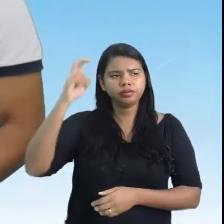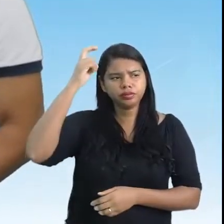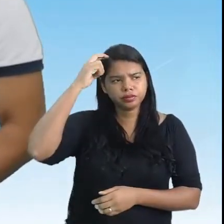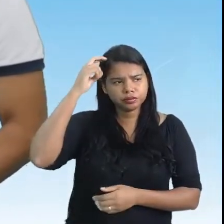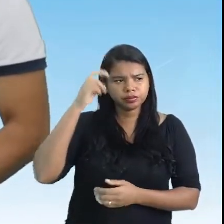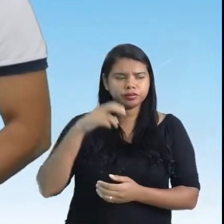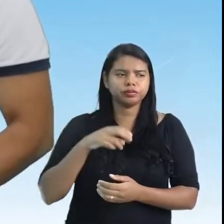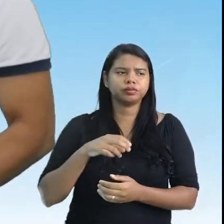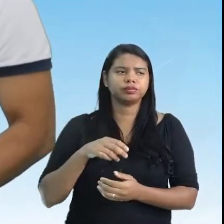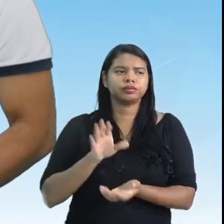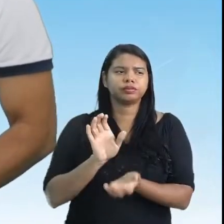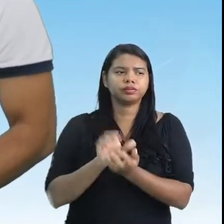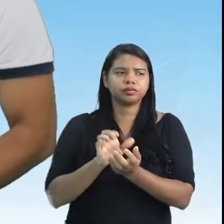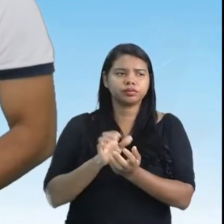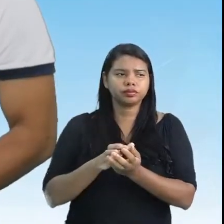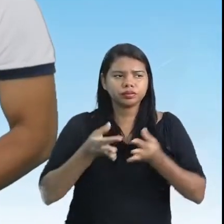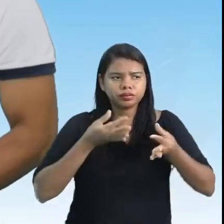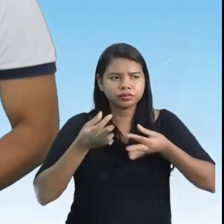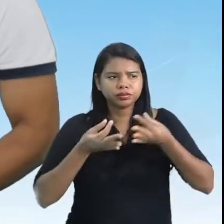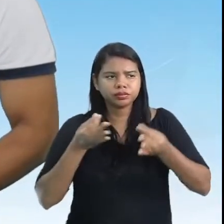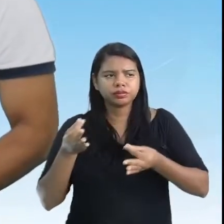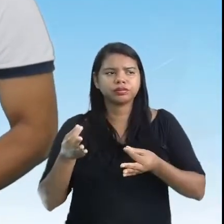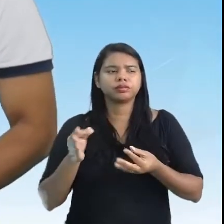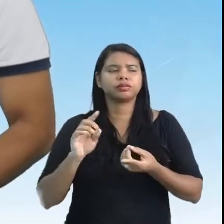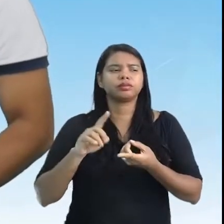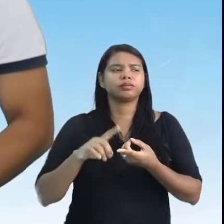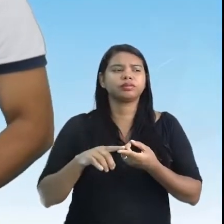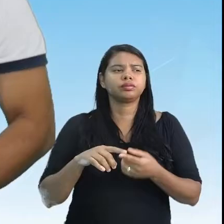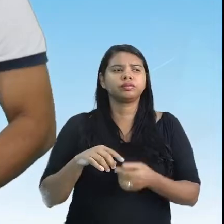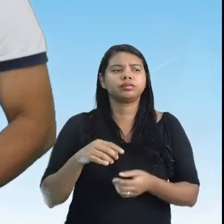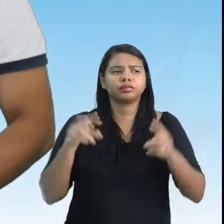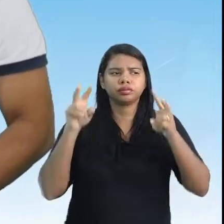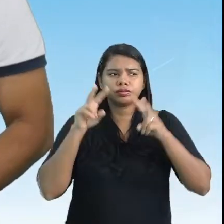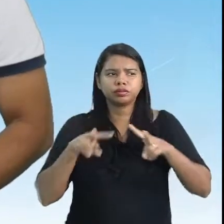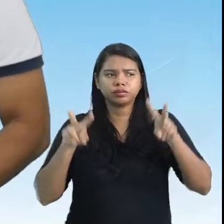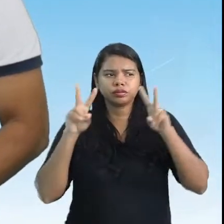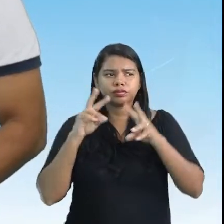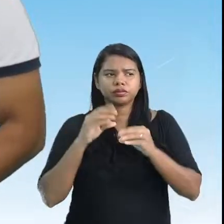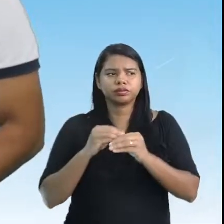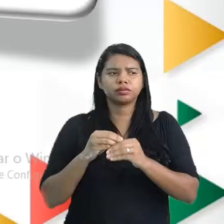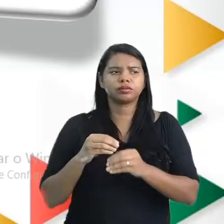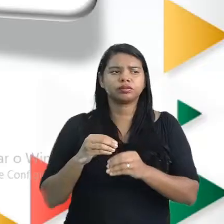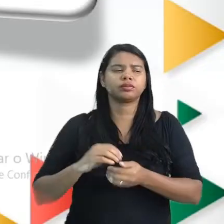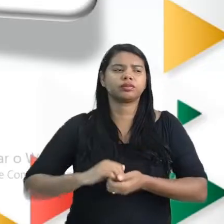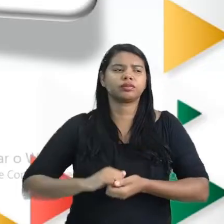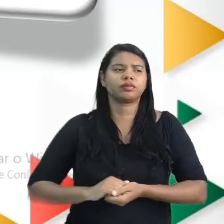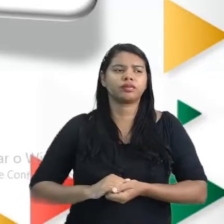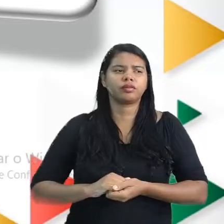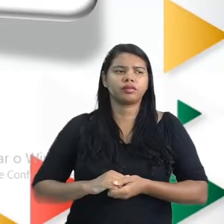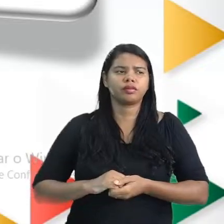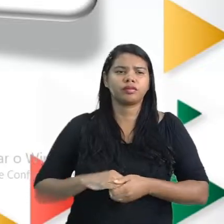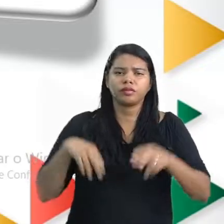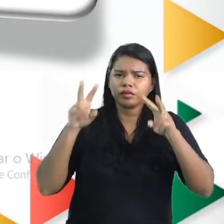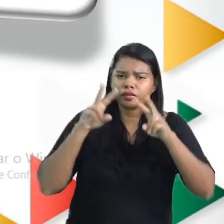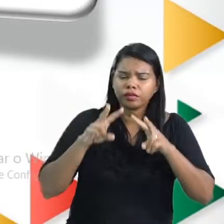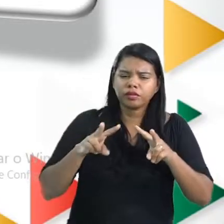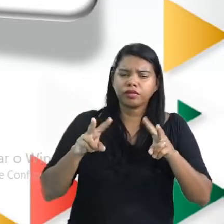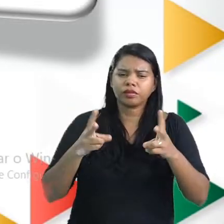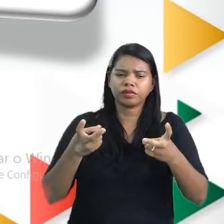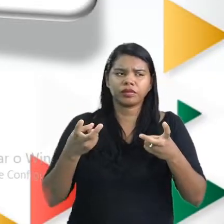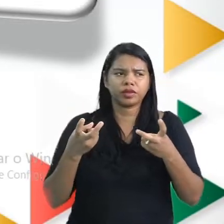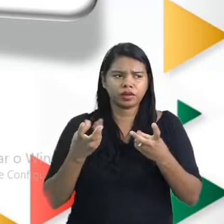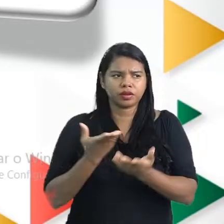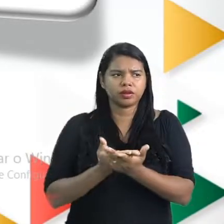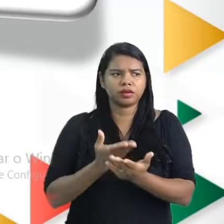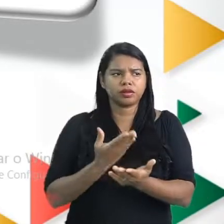nosso Estado, e teologais, né, religiosas. Nós temos uma visão, né, professor? A visão dela é a extensão do